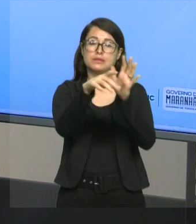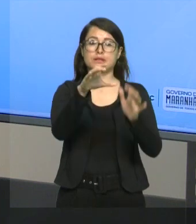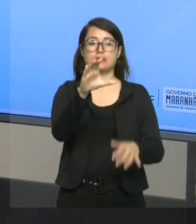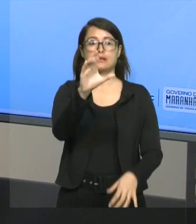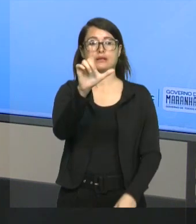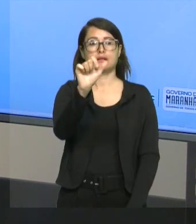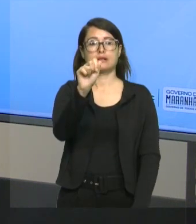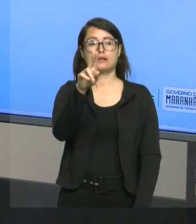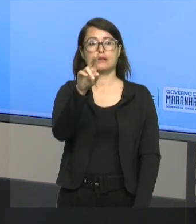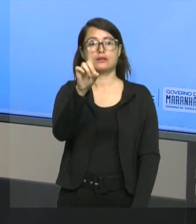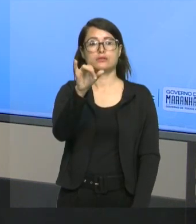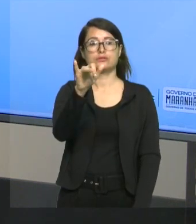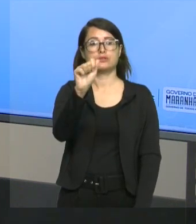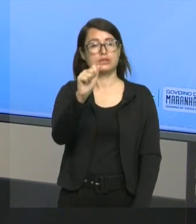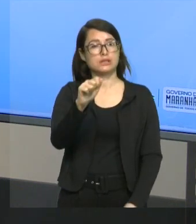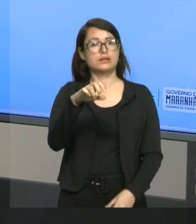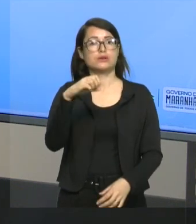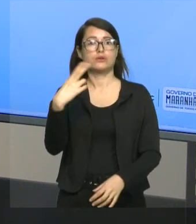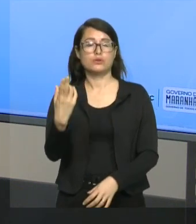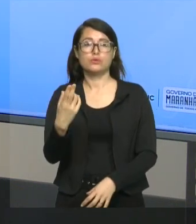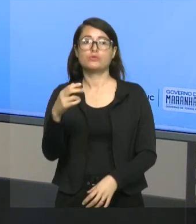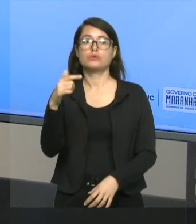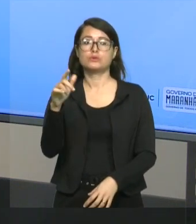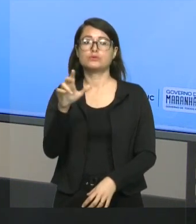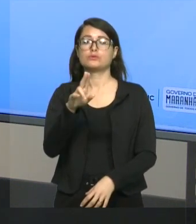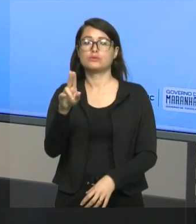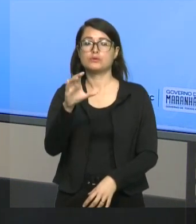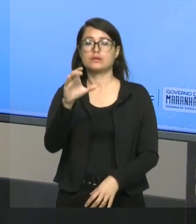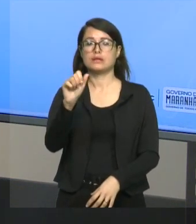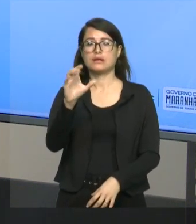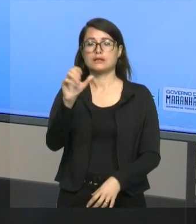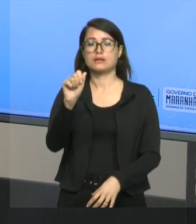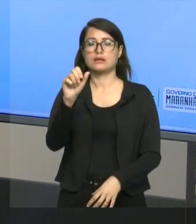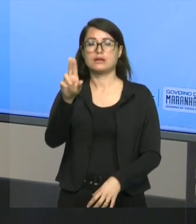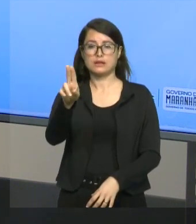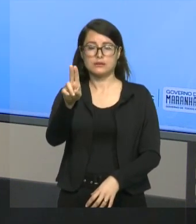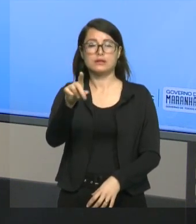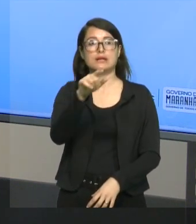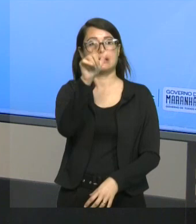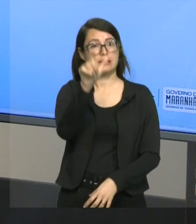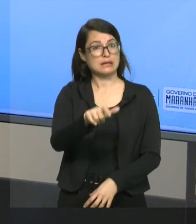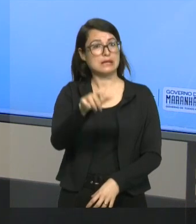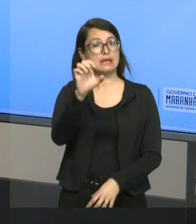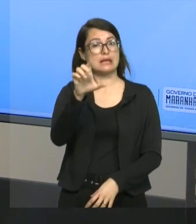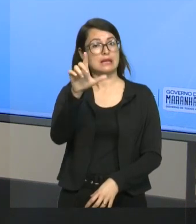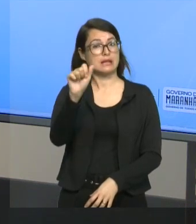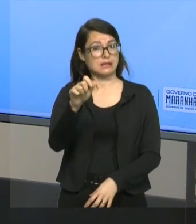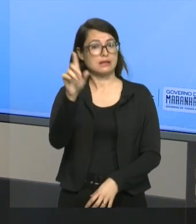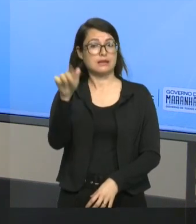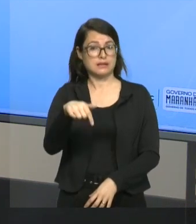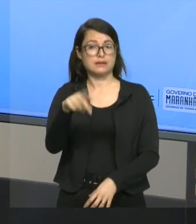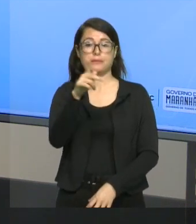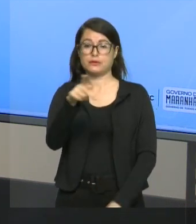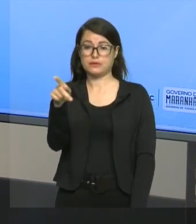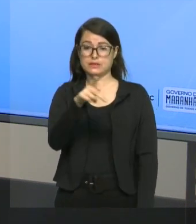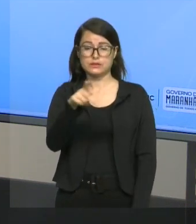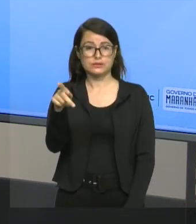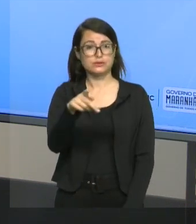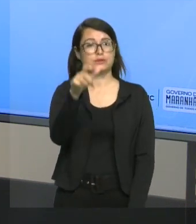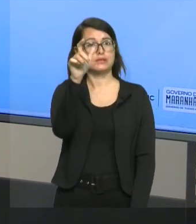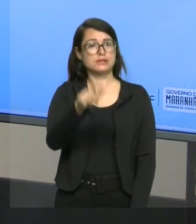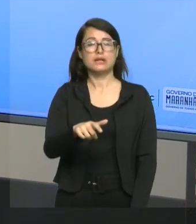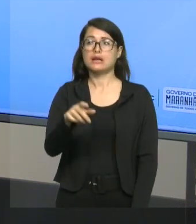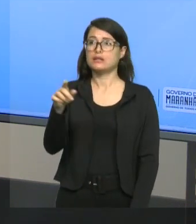Cláudia, pelo meu codinome, Cacau. Você pode dizer, ela é uma professora. Quando você